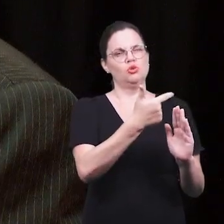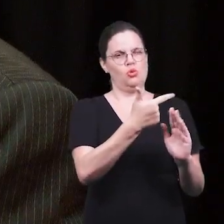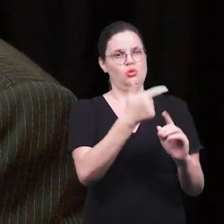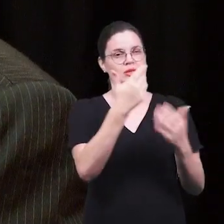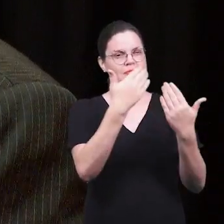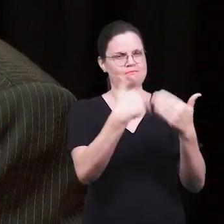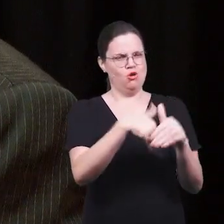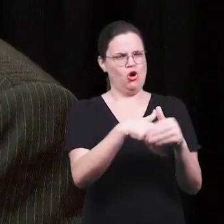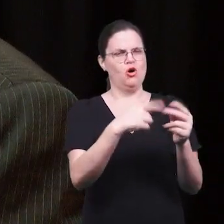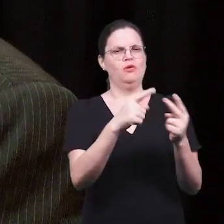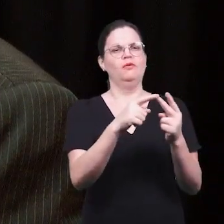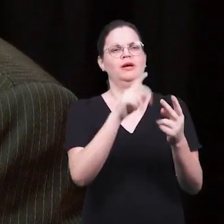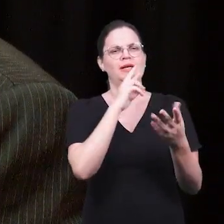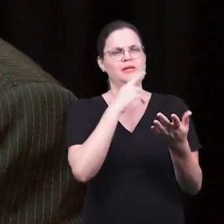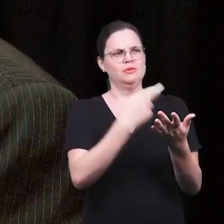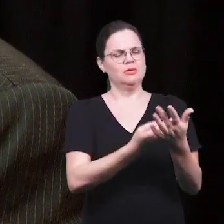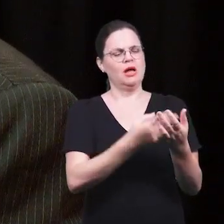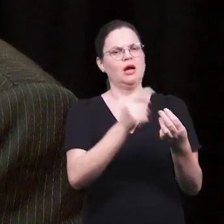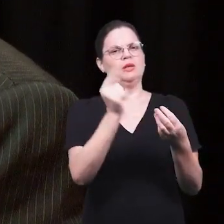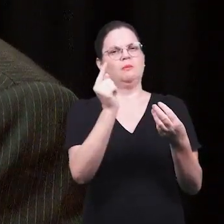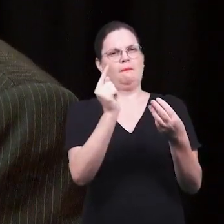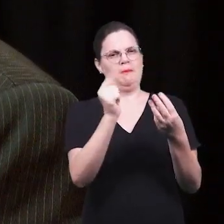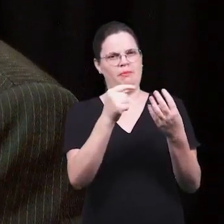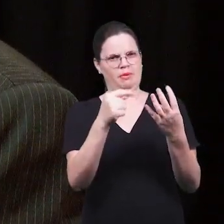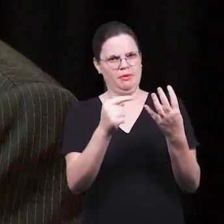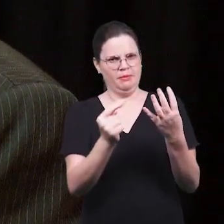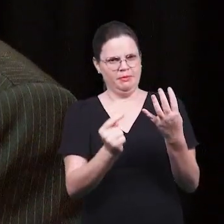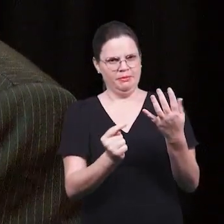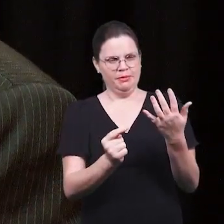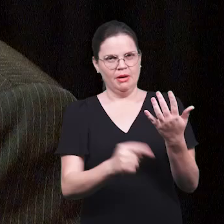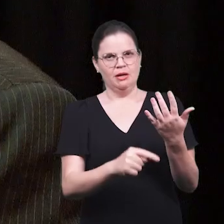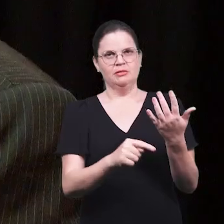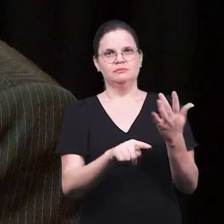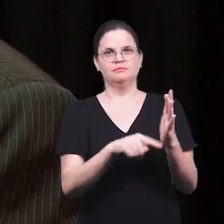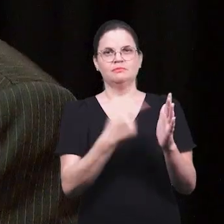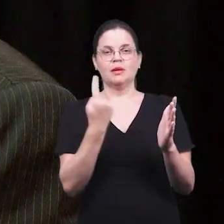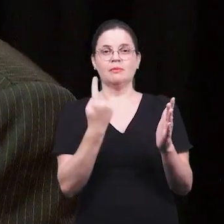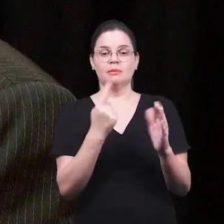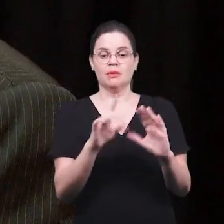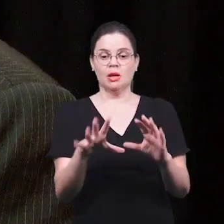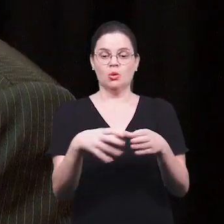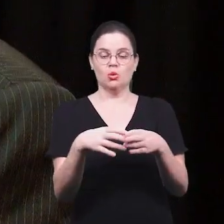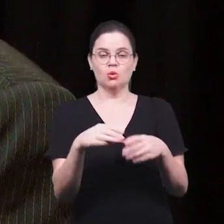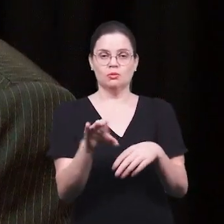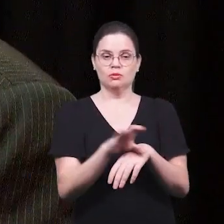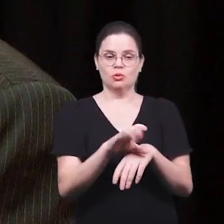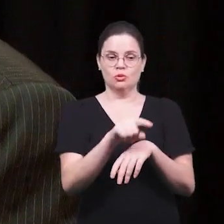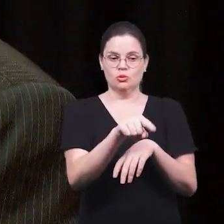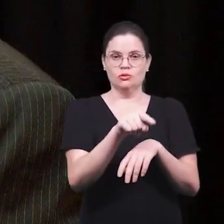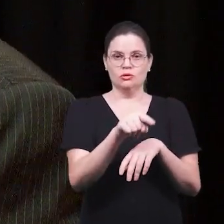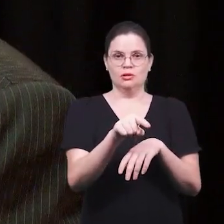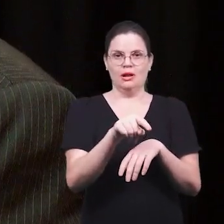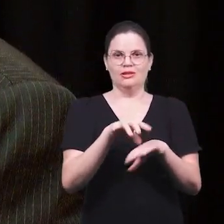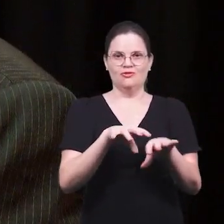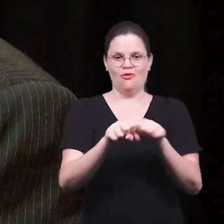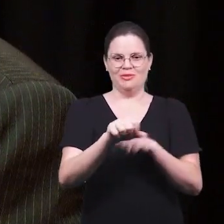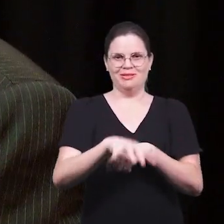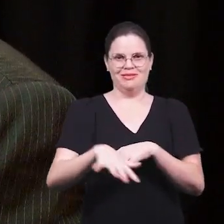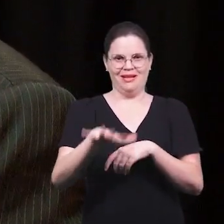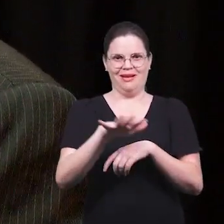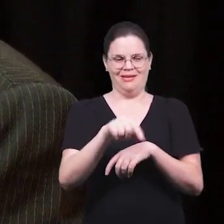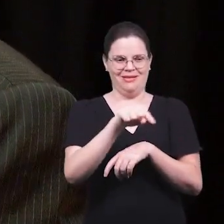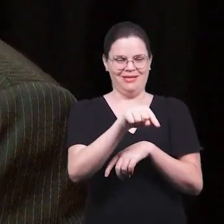a prova, os primeiros resultados. A primeira turma que realiza o curso de